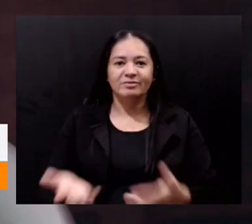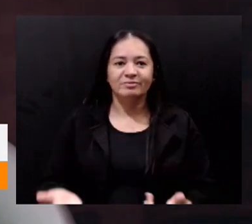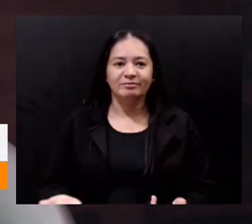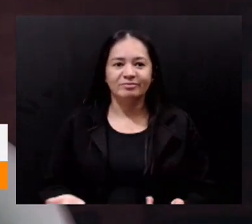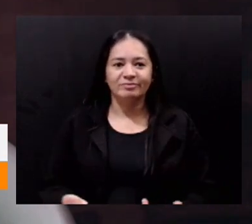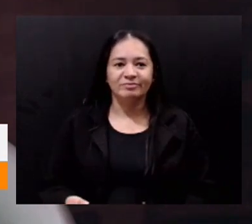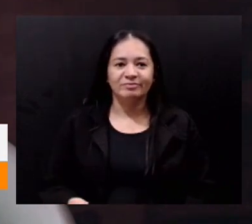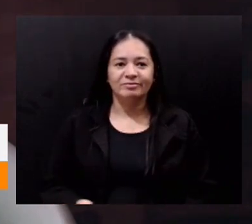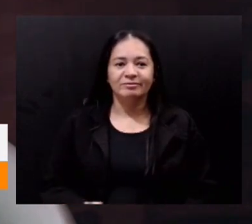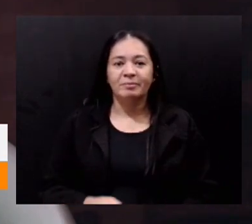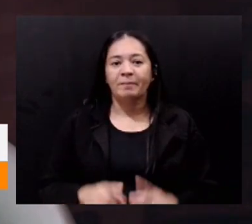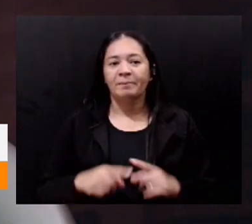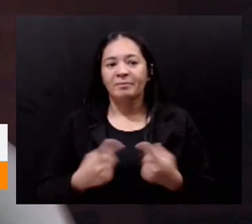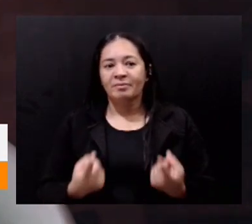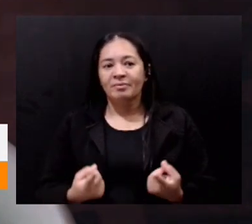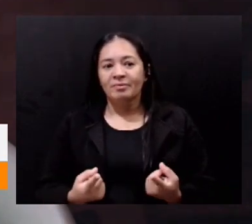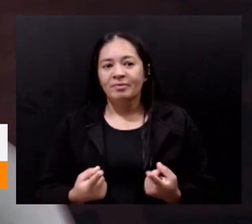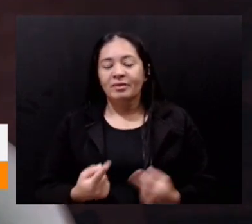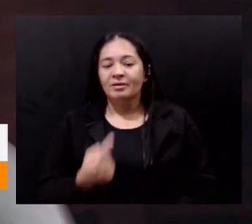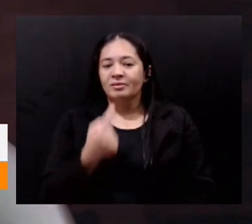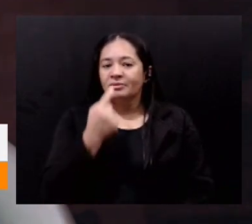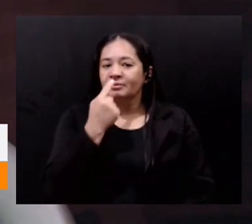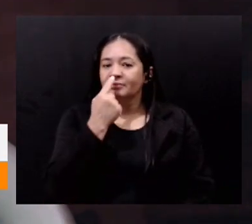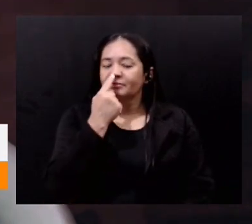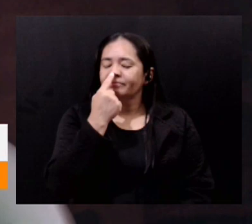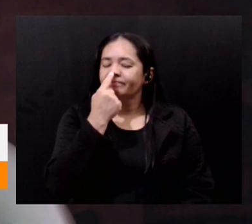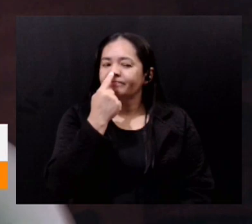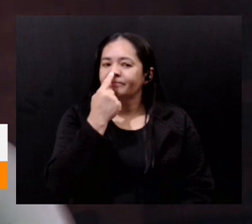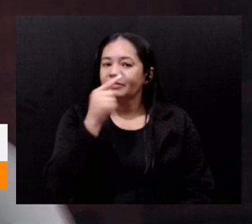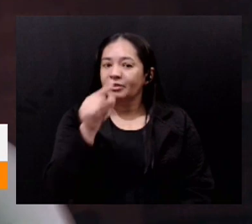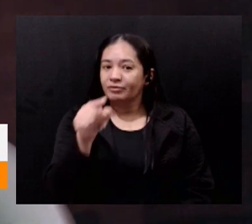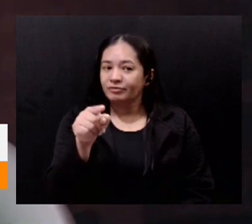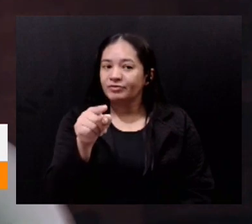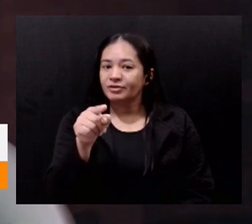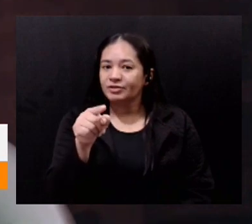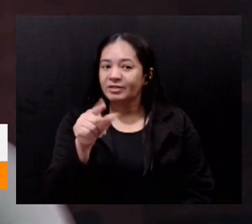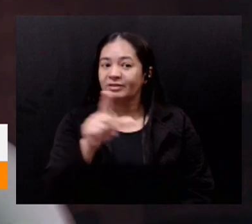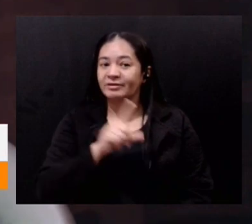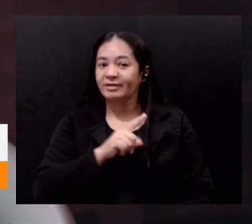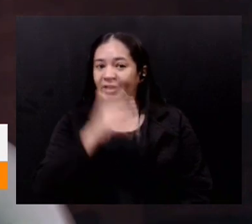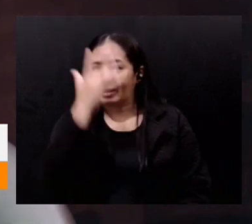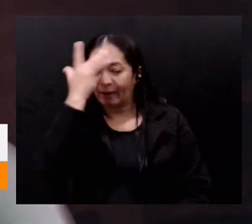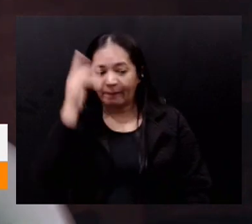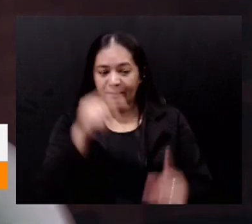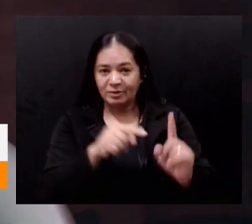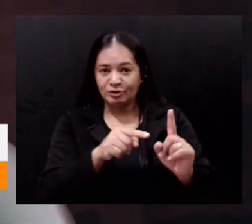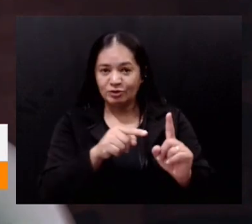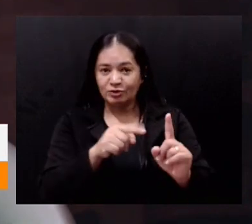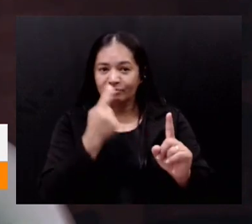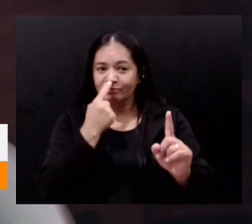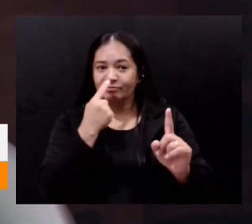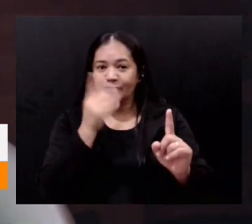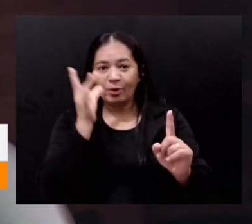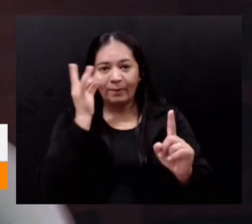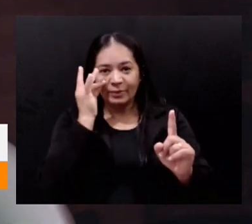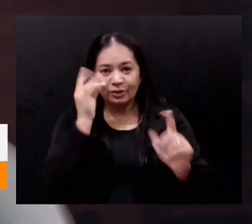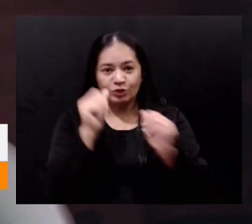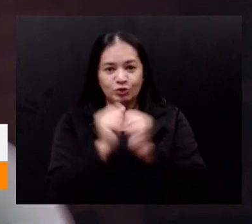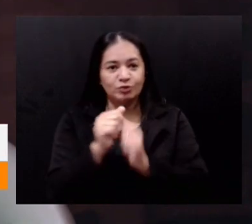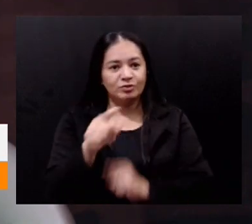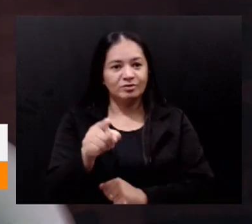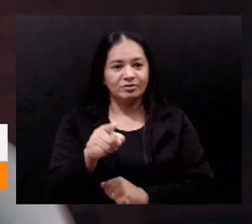a intimidade de que você tem com uma pessoa que está no seu presencial junto com você, é